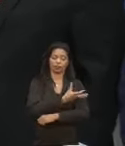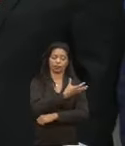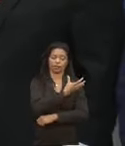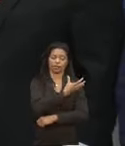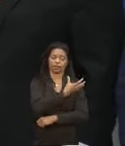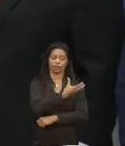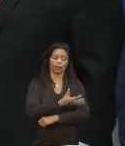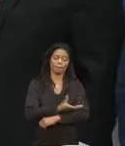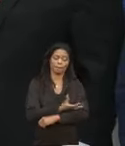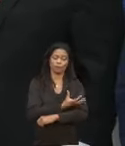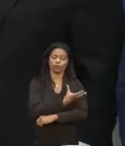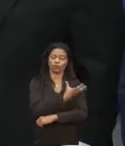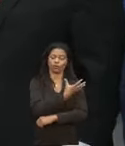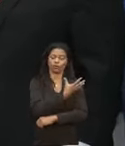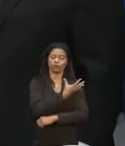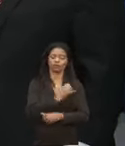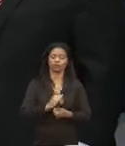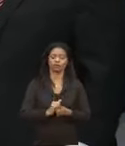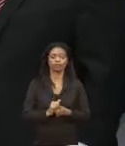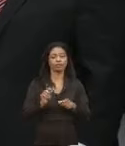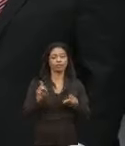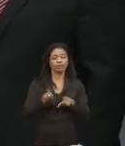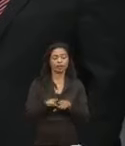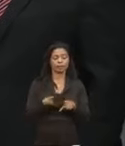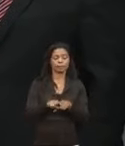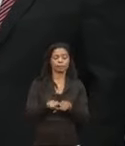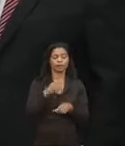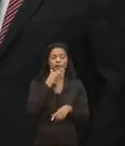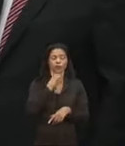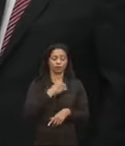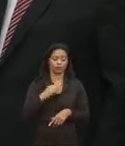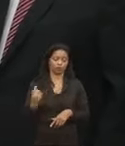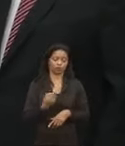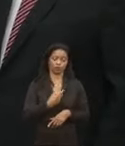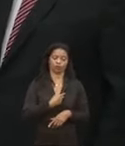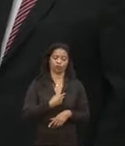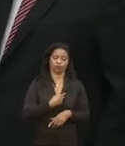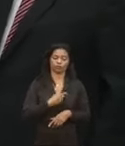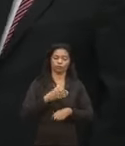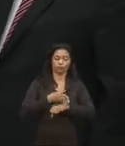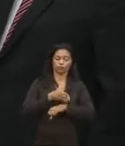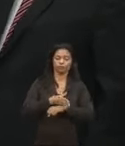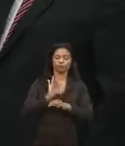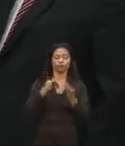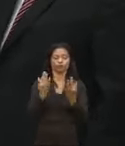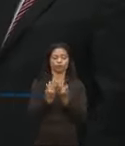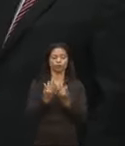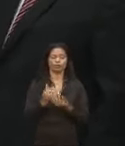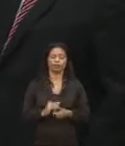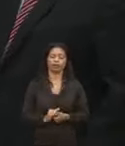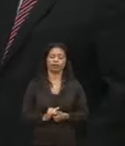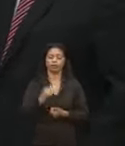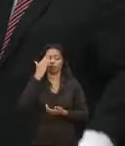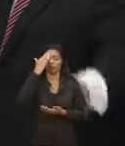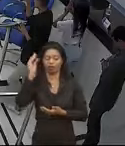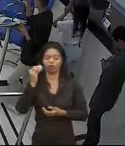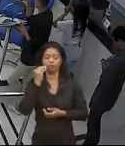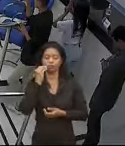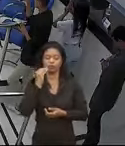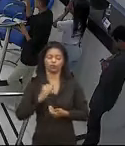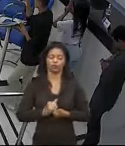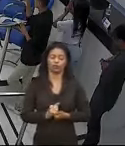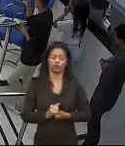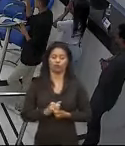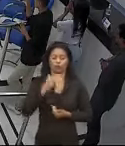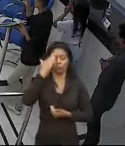E ele também faz parte da minha família e é um filho nosso. Agradeço a oportunidade, muito obrigado.